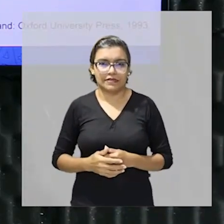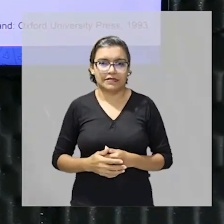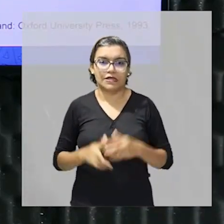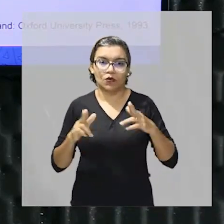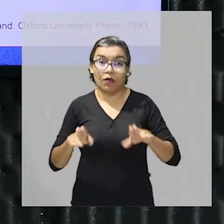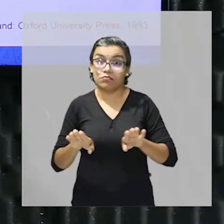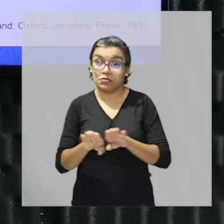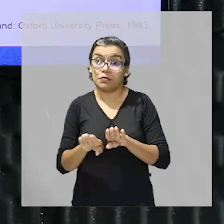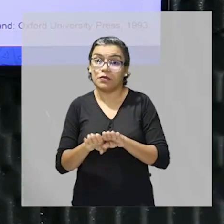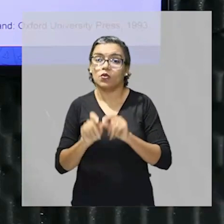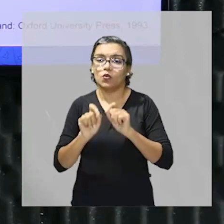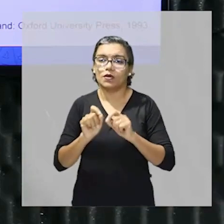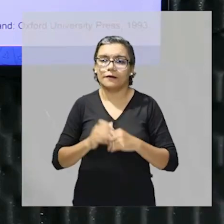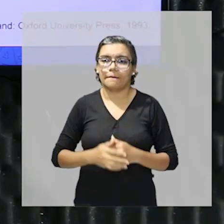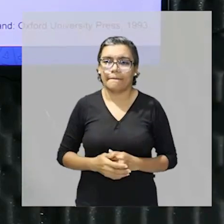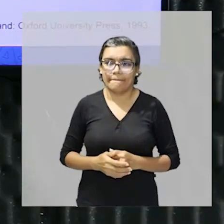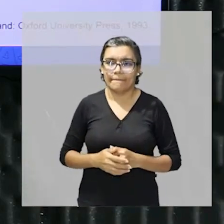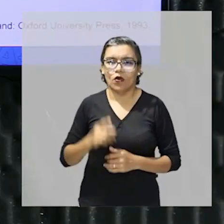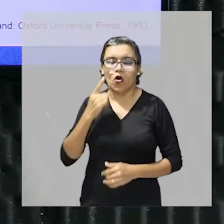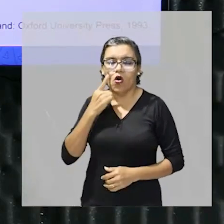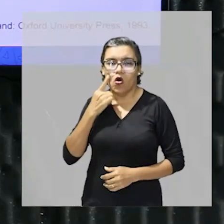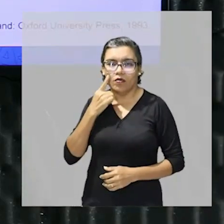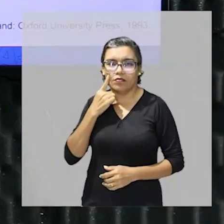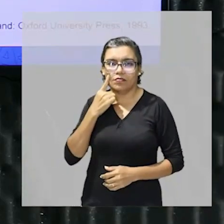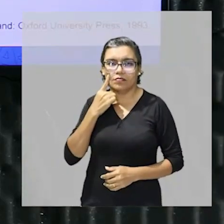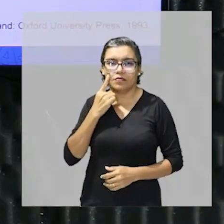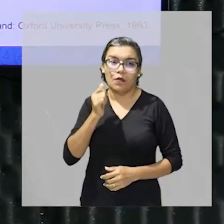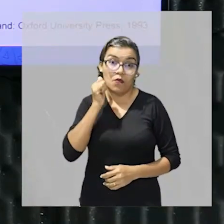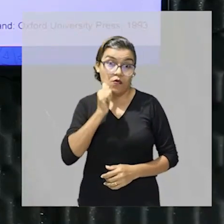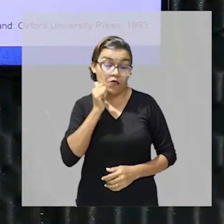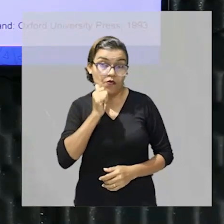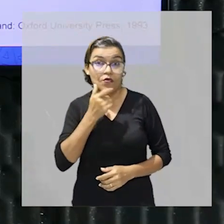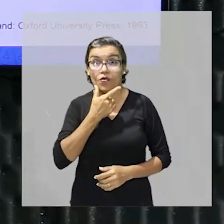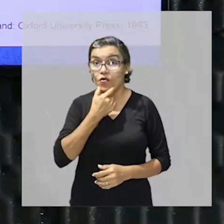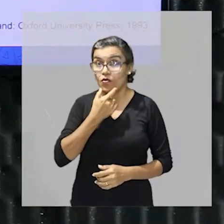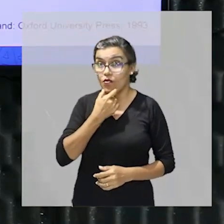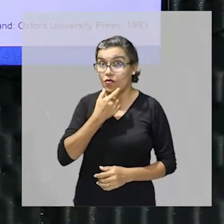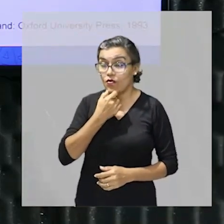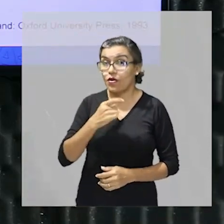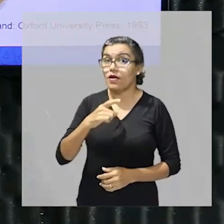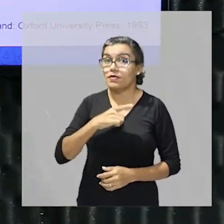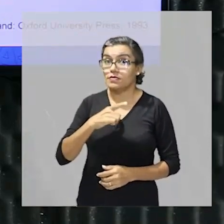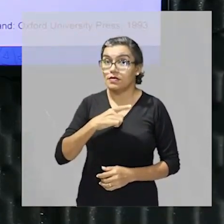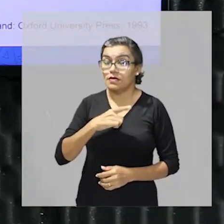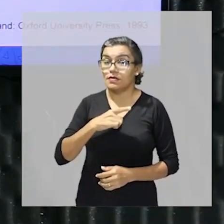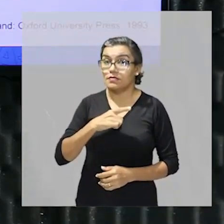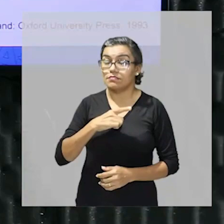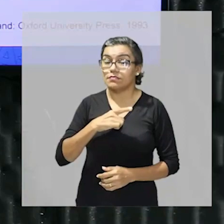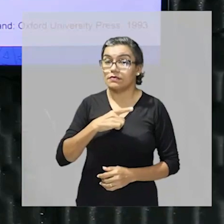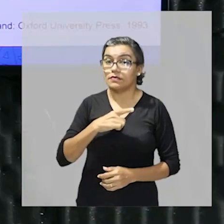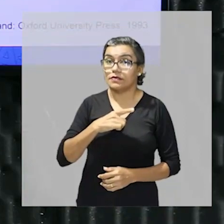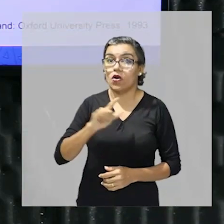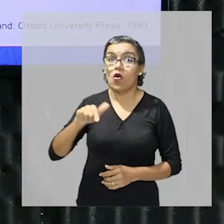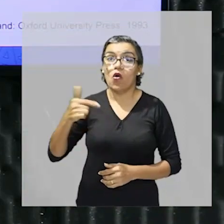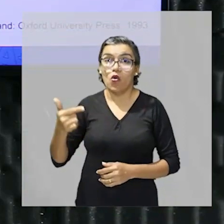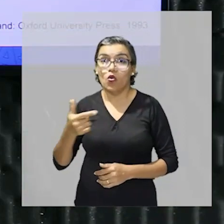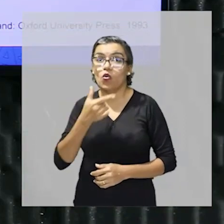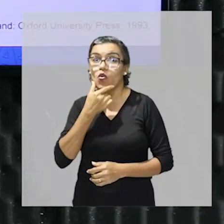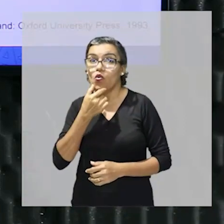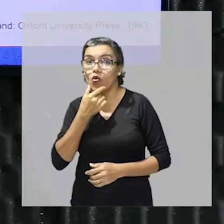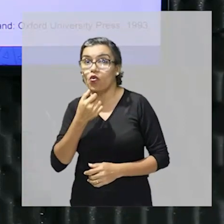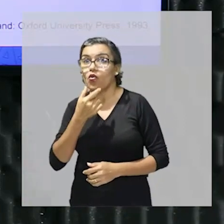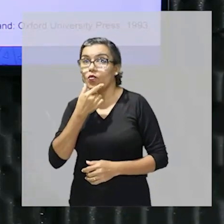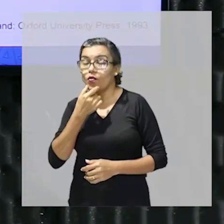como também a Tracy e o Sammy. O Philip e o Jim são os meninos do grupo, mas o Philip